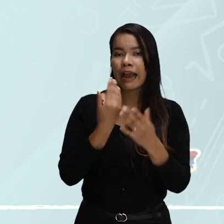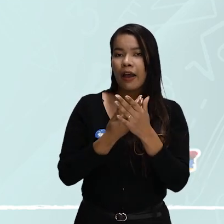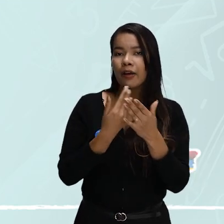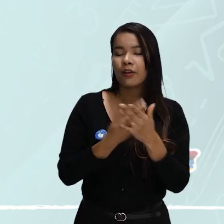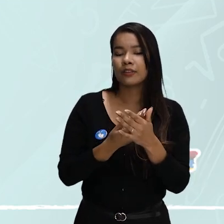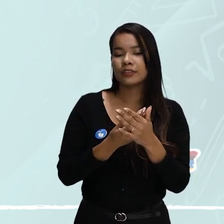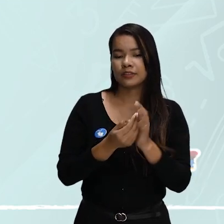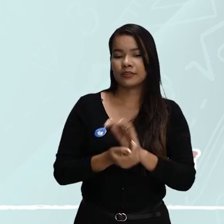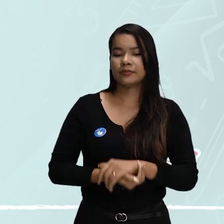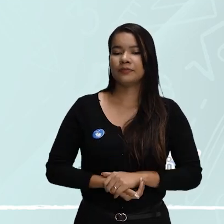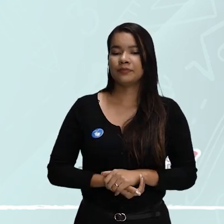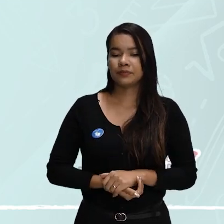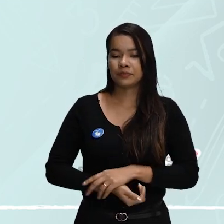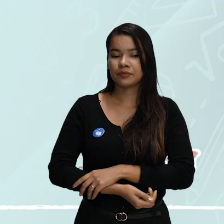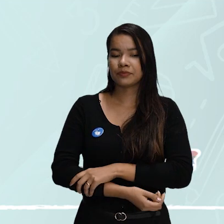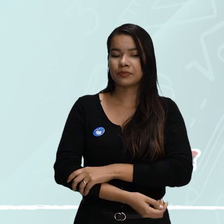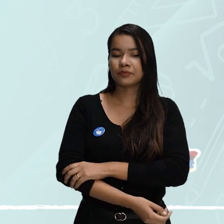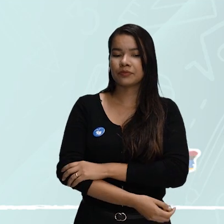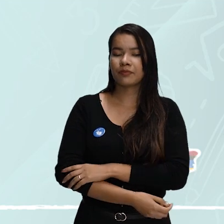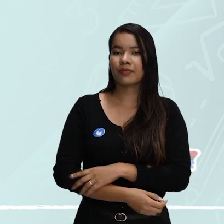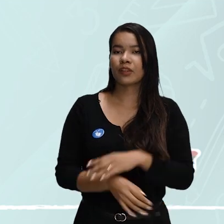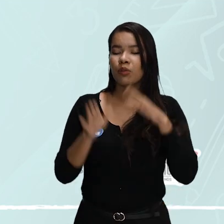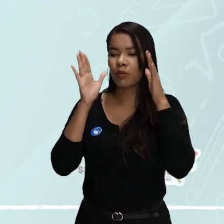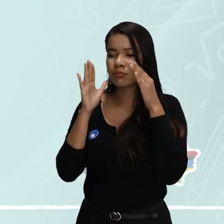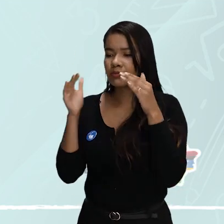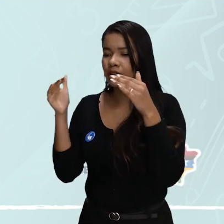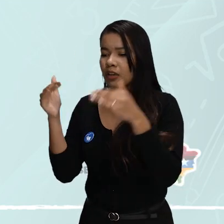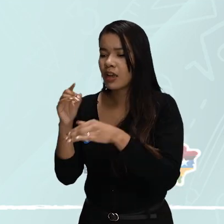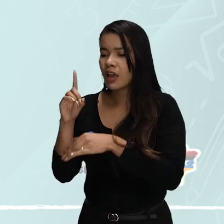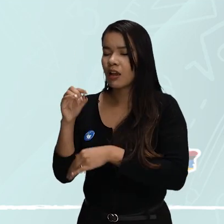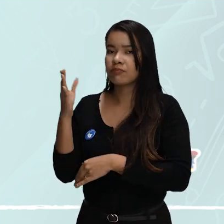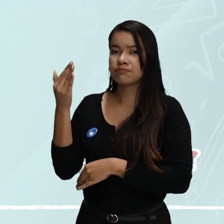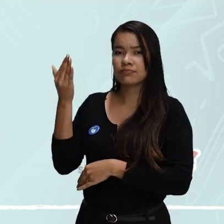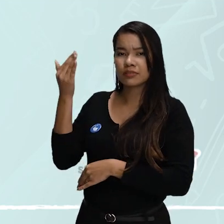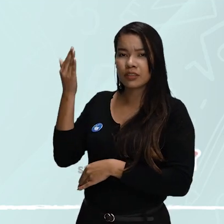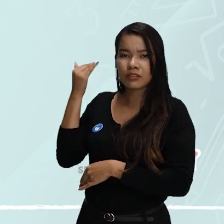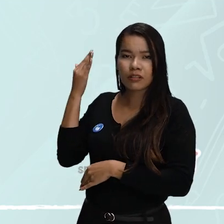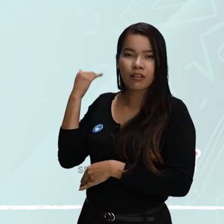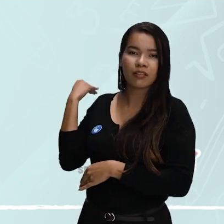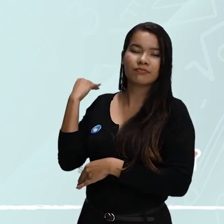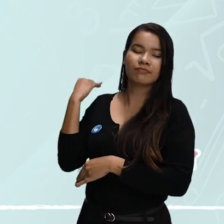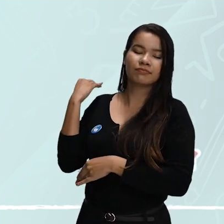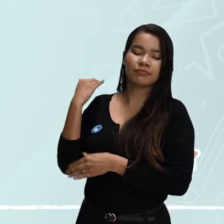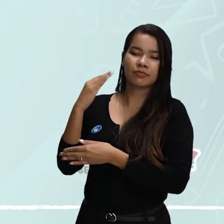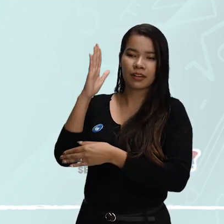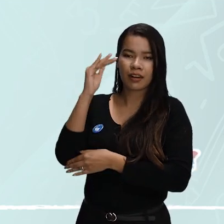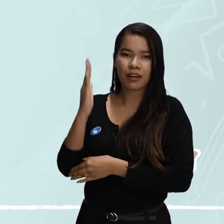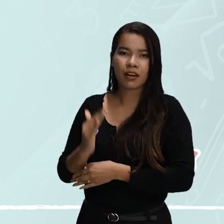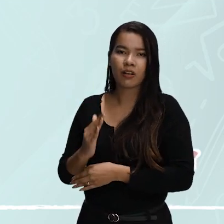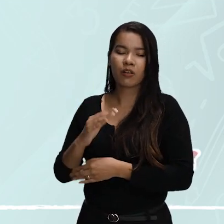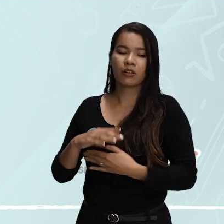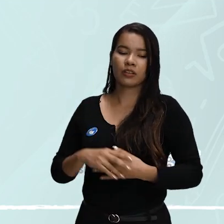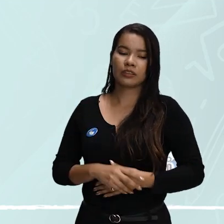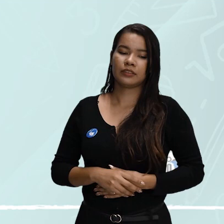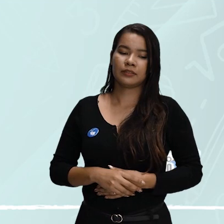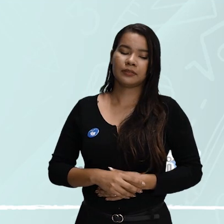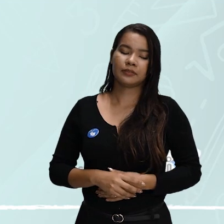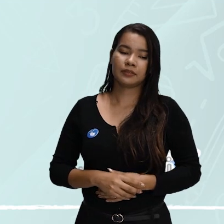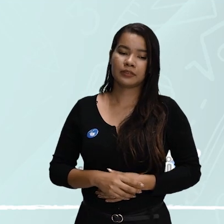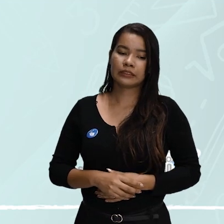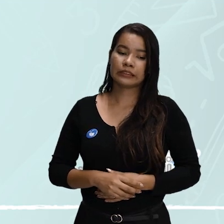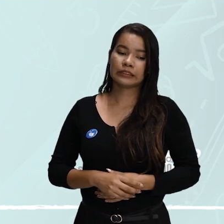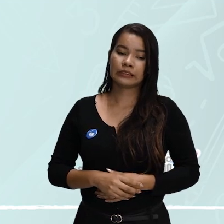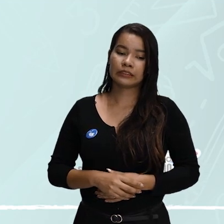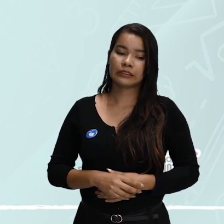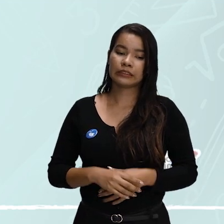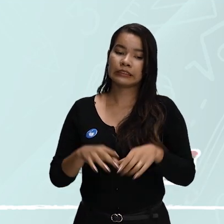de fundo geralmente é voltada para o período colonial brasileiro e os temas caros da época.